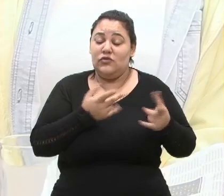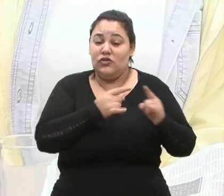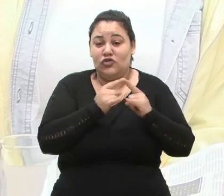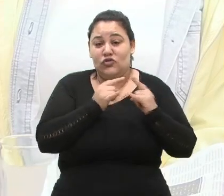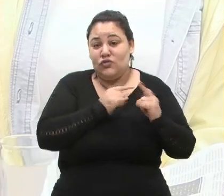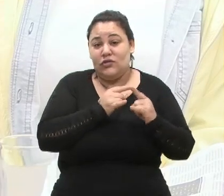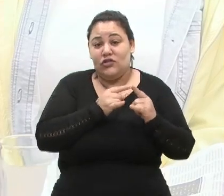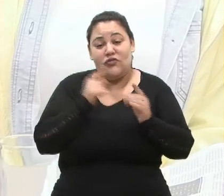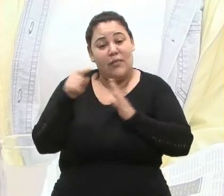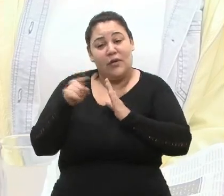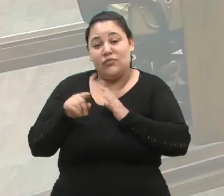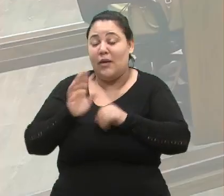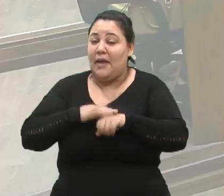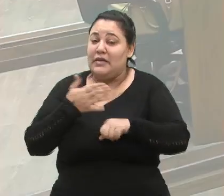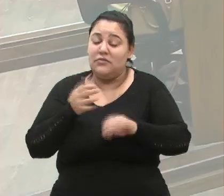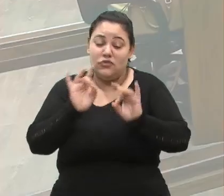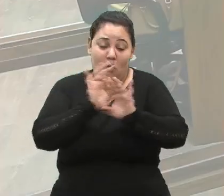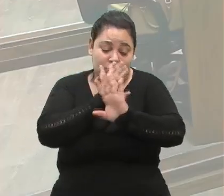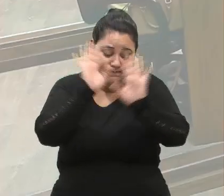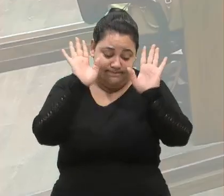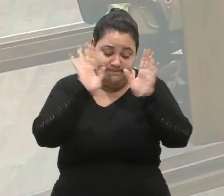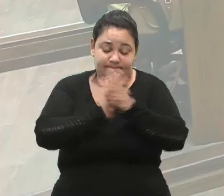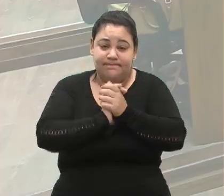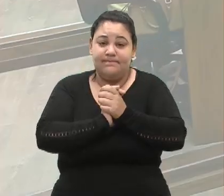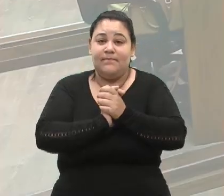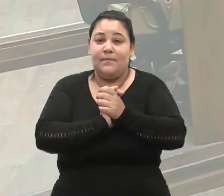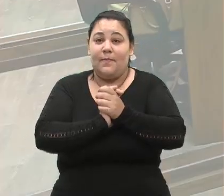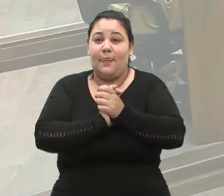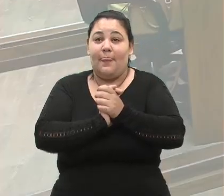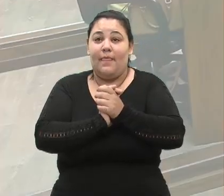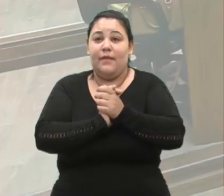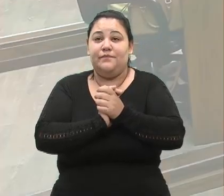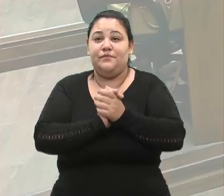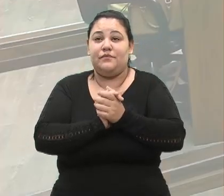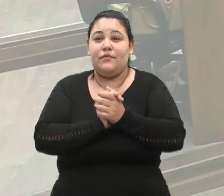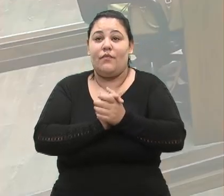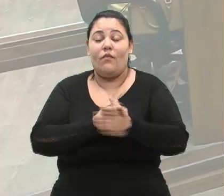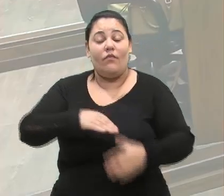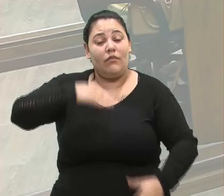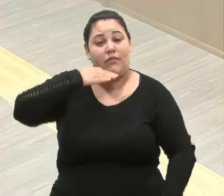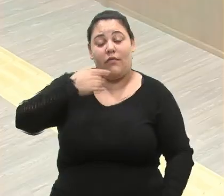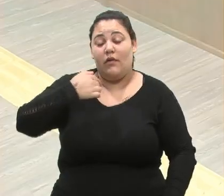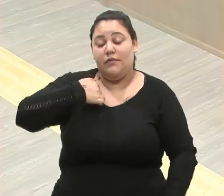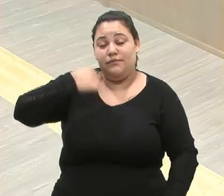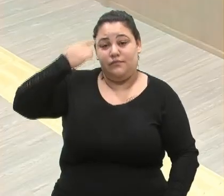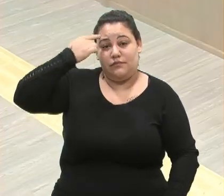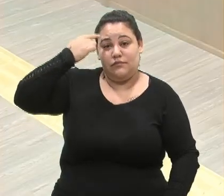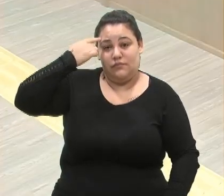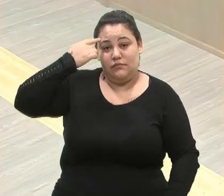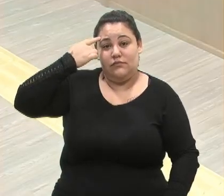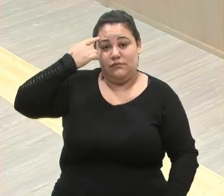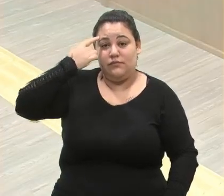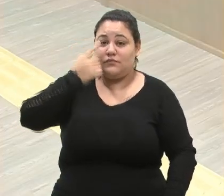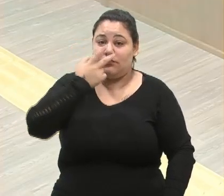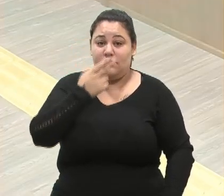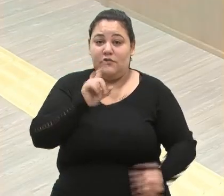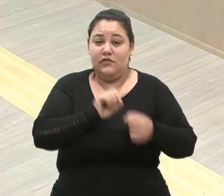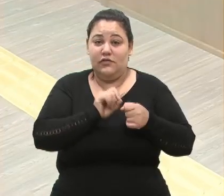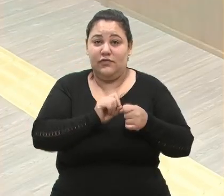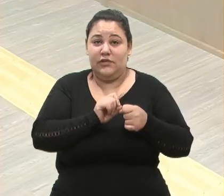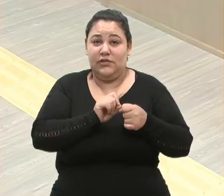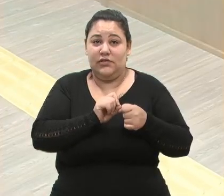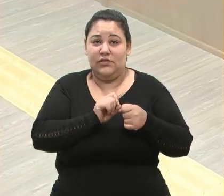mais frequência. É isso, obrigado. Penso eu, vereador Lucas, que como nós fizemos no dia de ontem, provocar quando